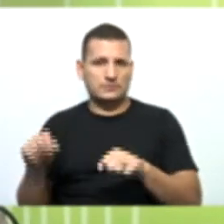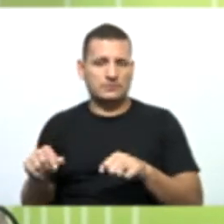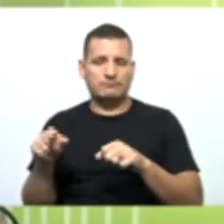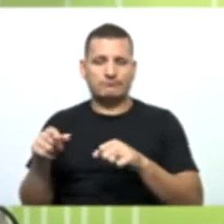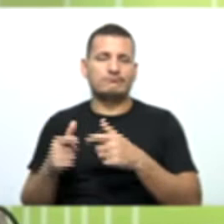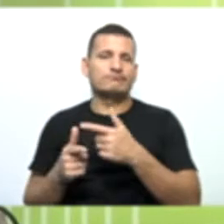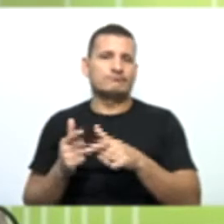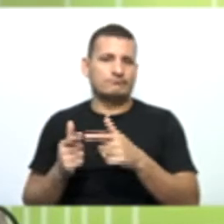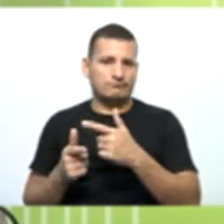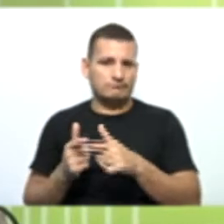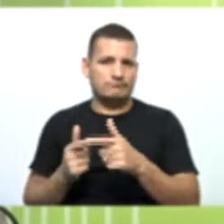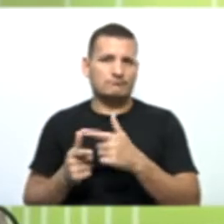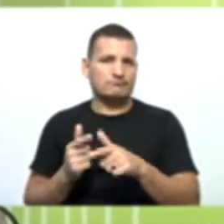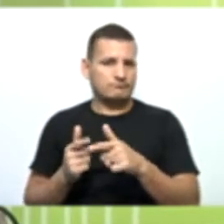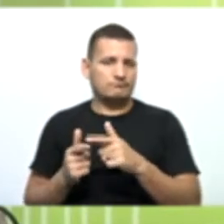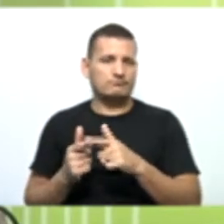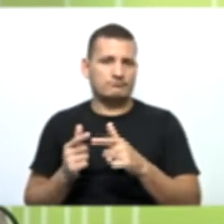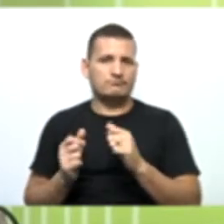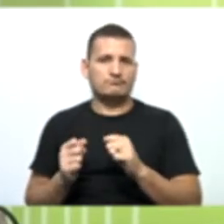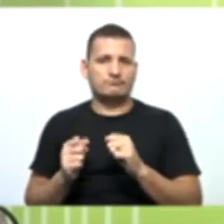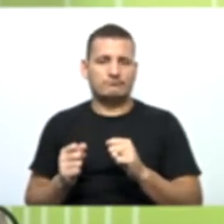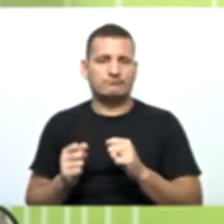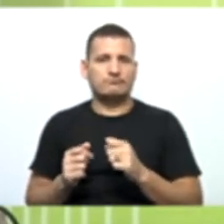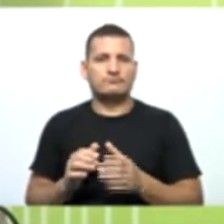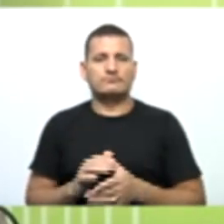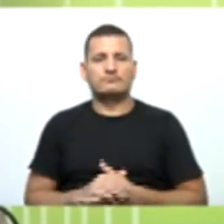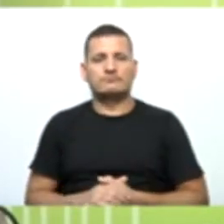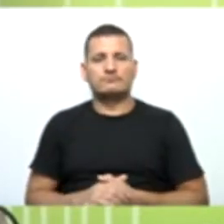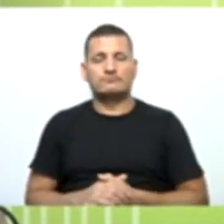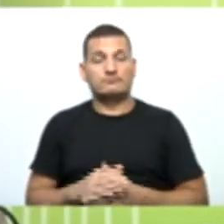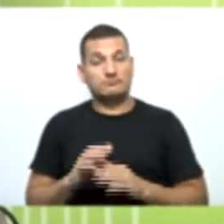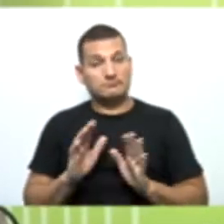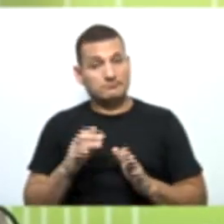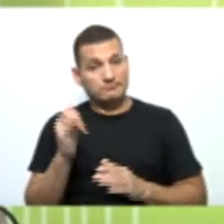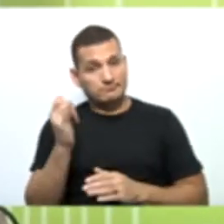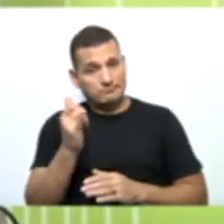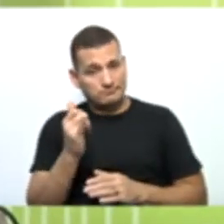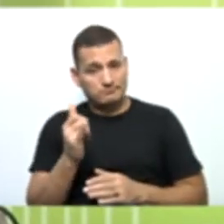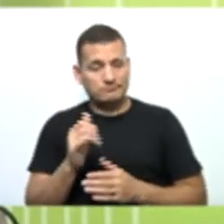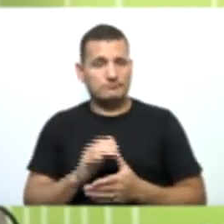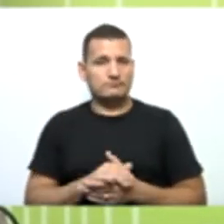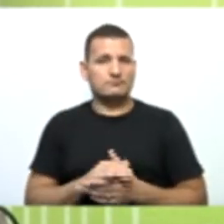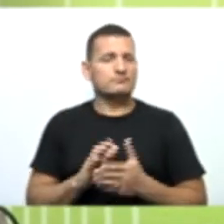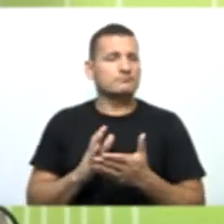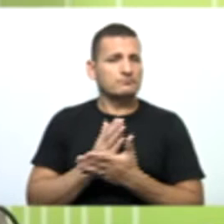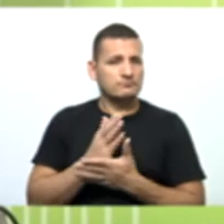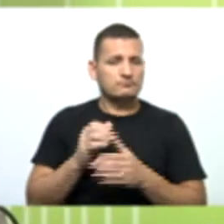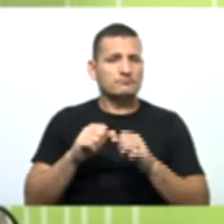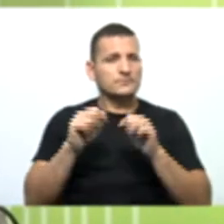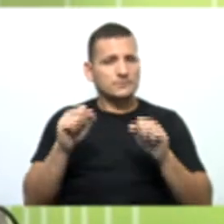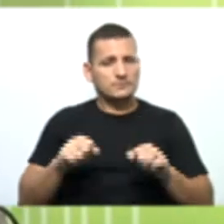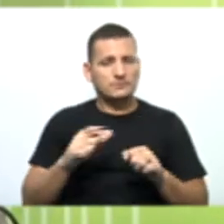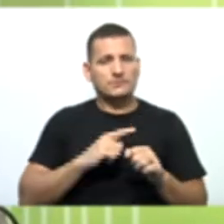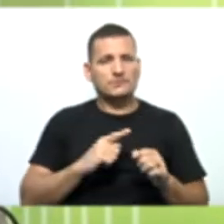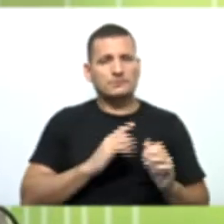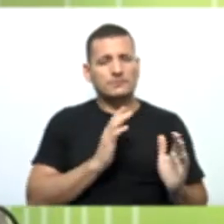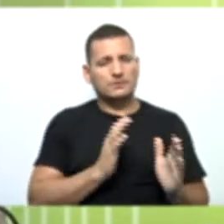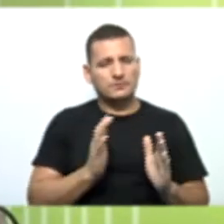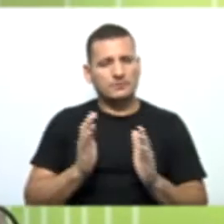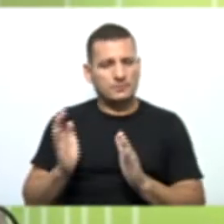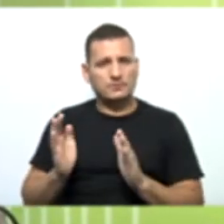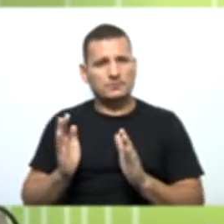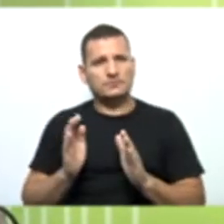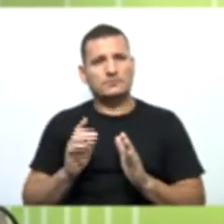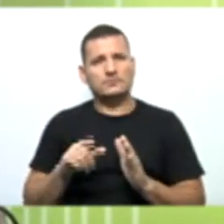que vai ter problemas enormes. Como eu falei, muitos do sistema passam por todas essas fases. Aí chega